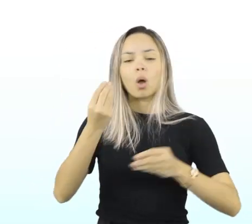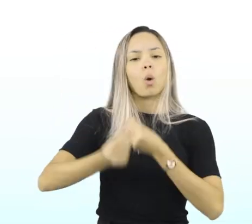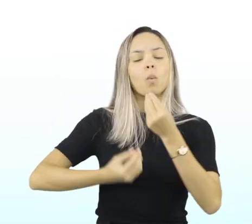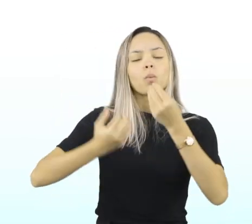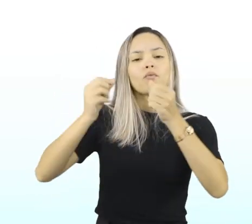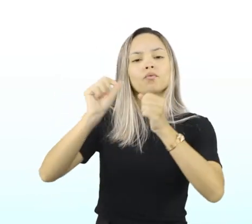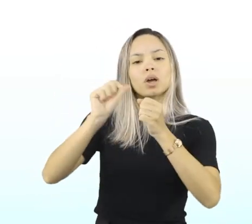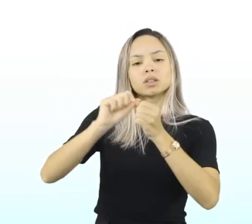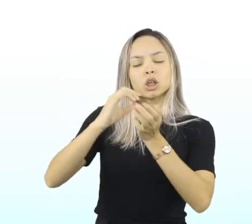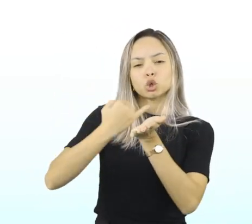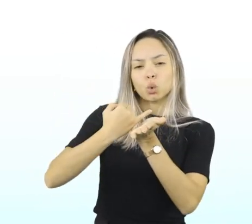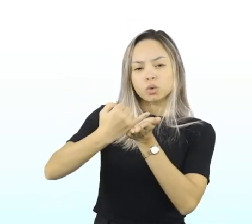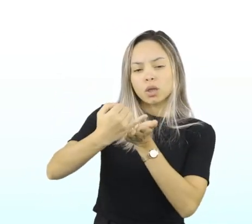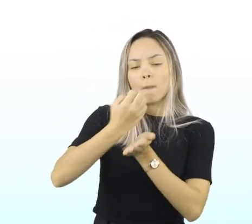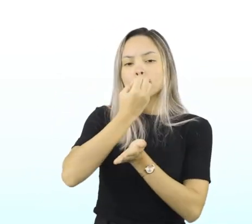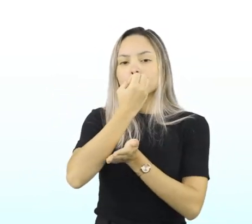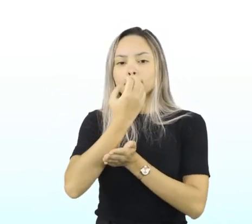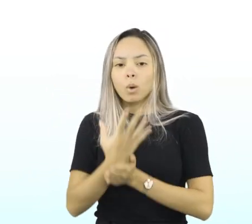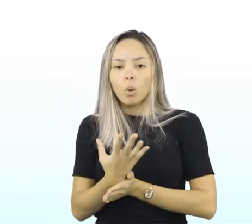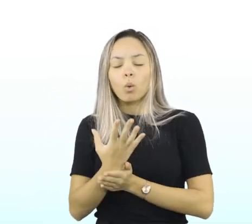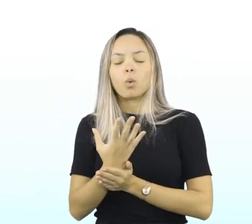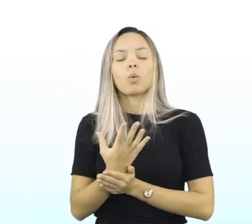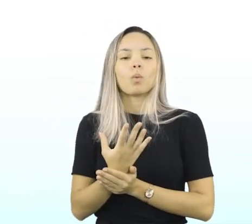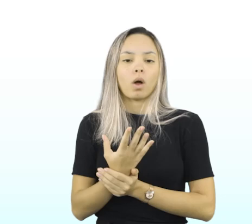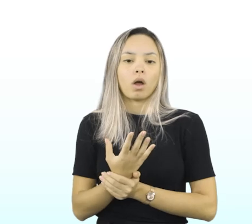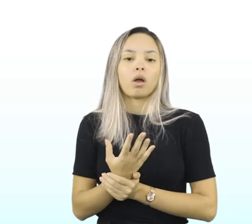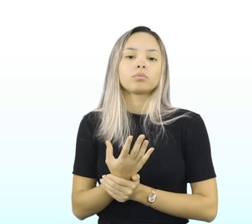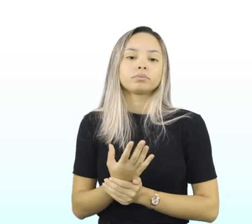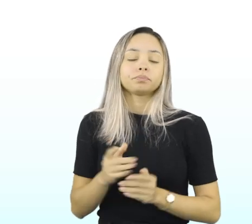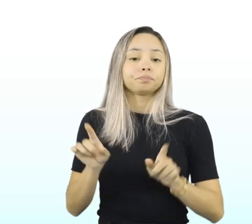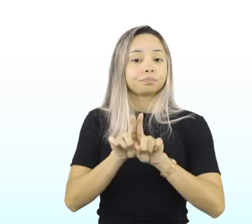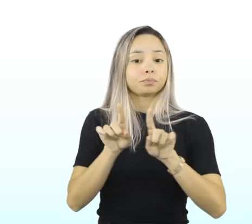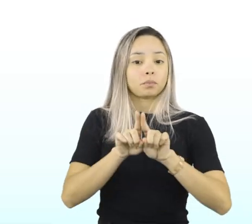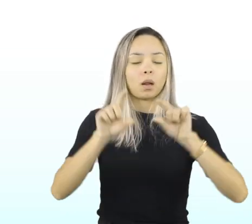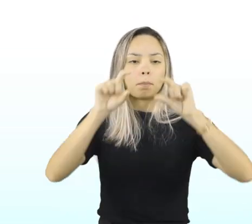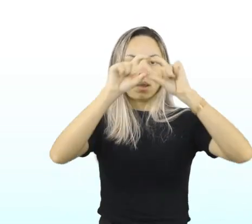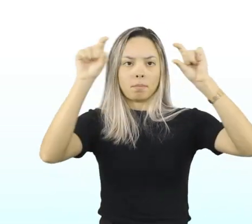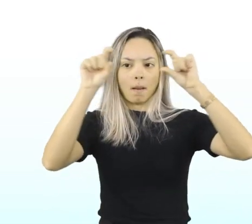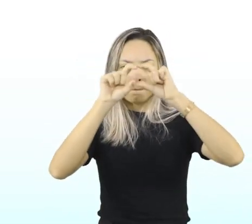como fazer uma boa introdução, quais são as partes da introdução.